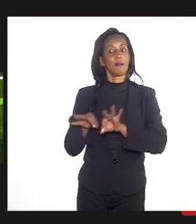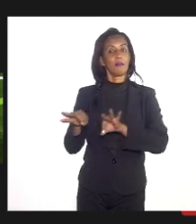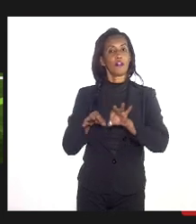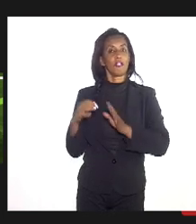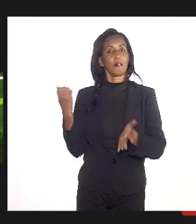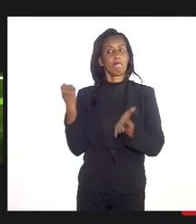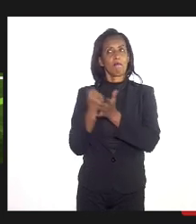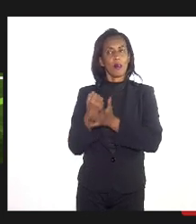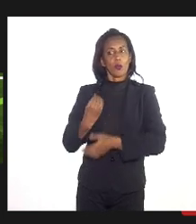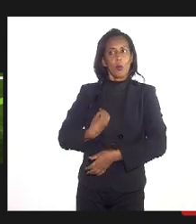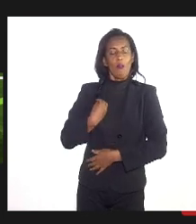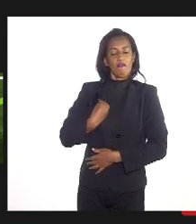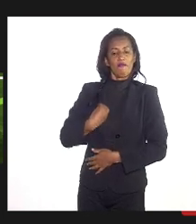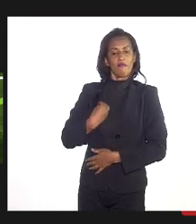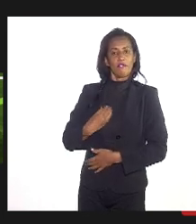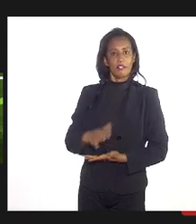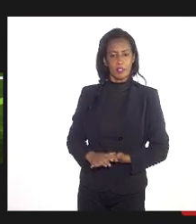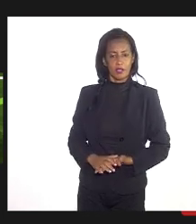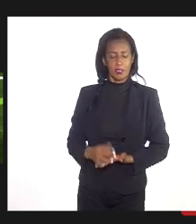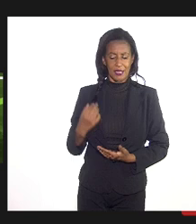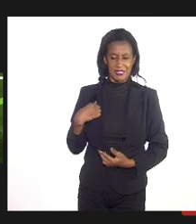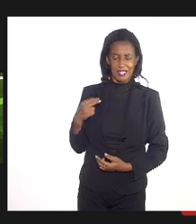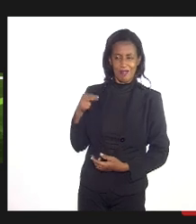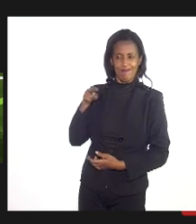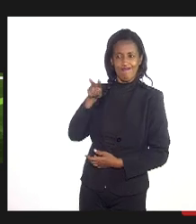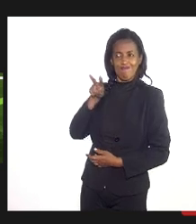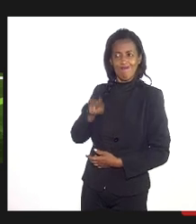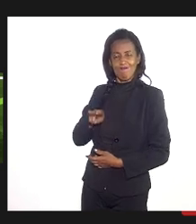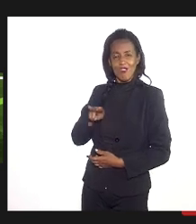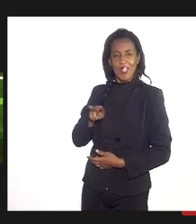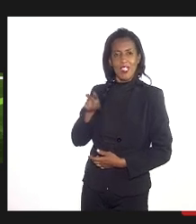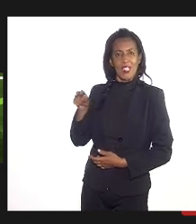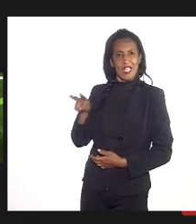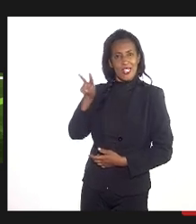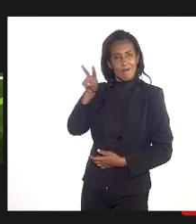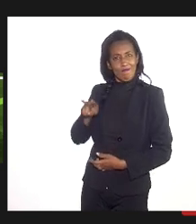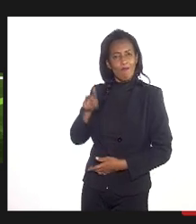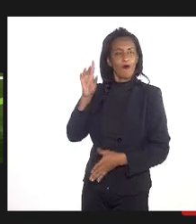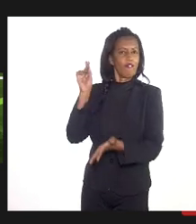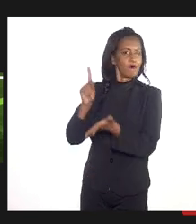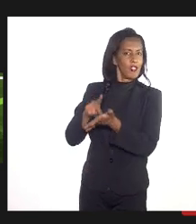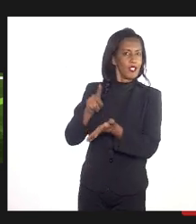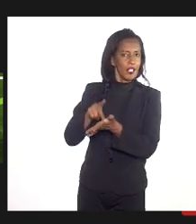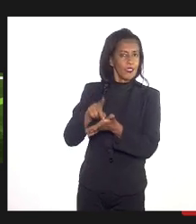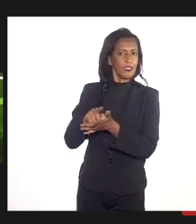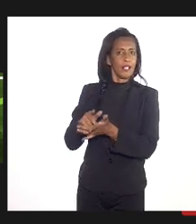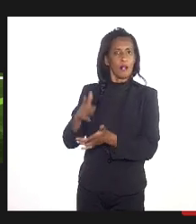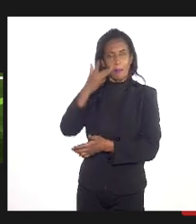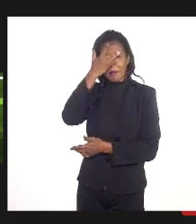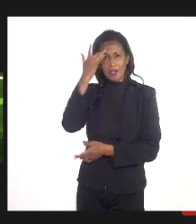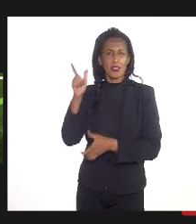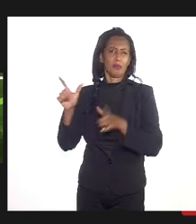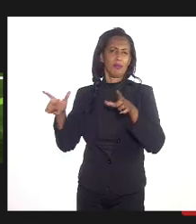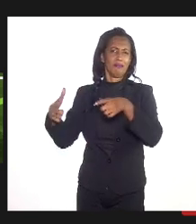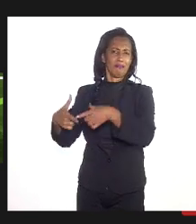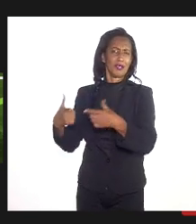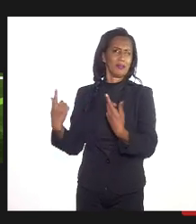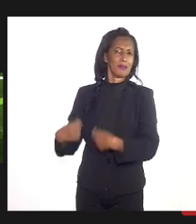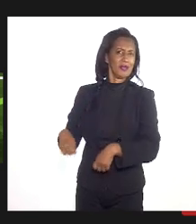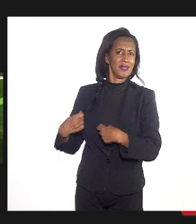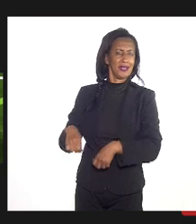impactou tanto, esse olhar, finalmente um olhar verdadeiro para essas pessoas, porque